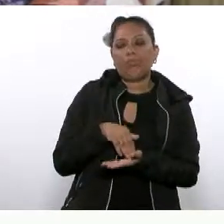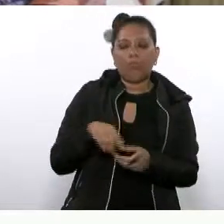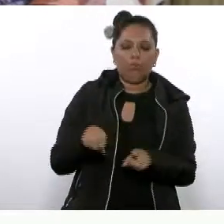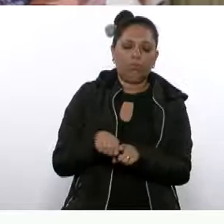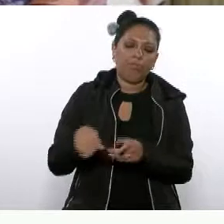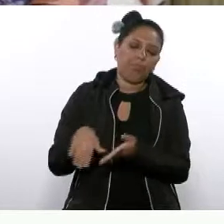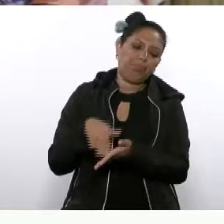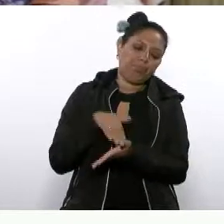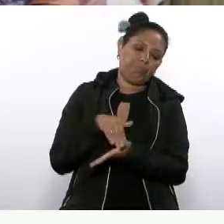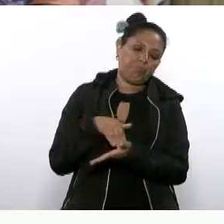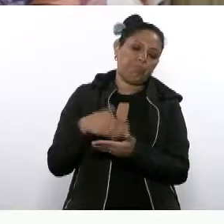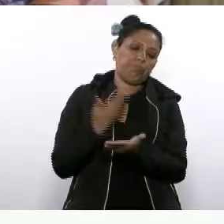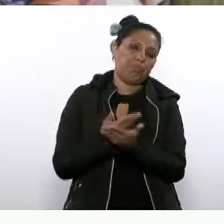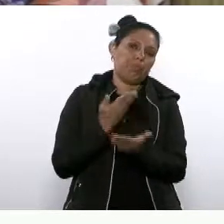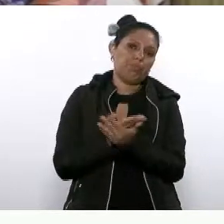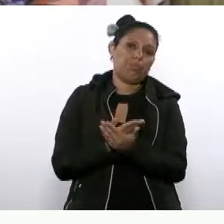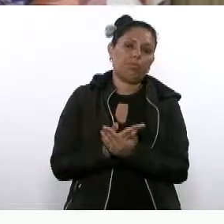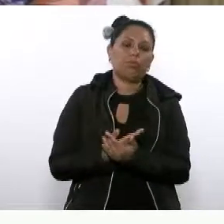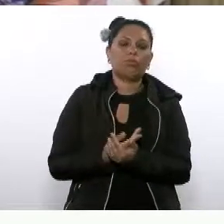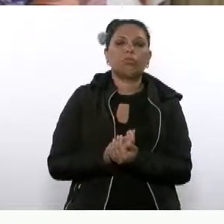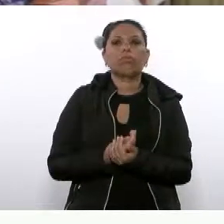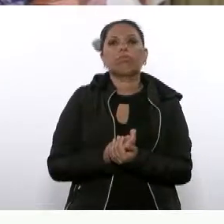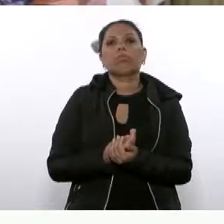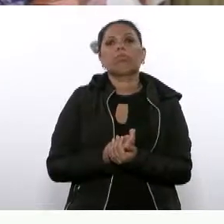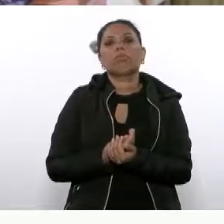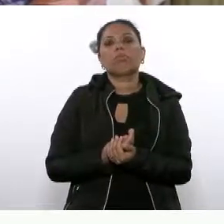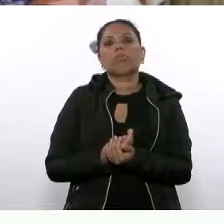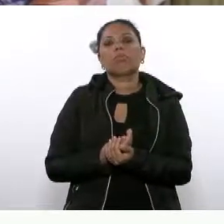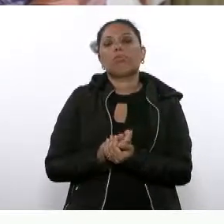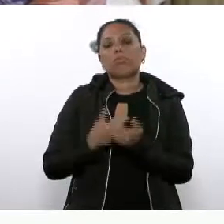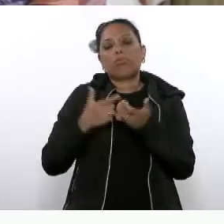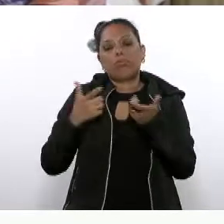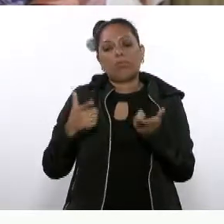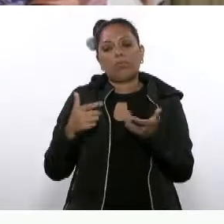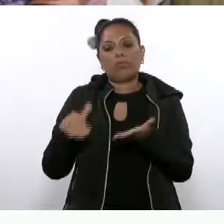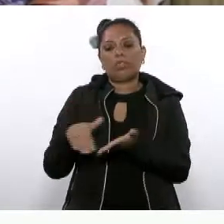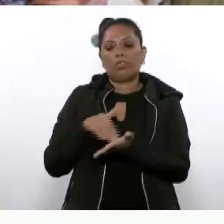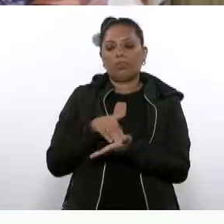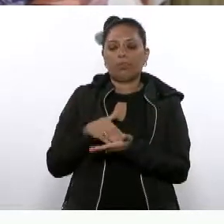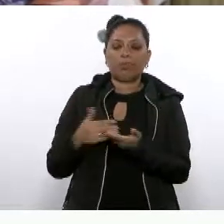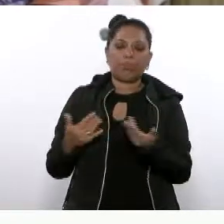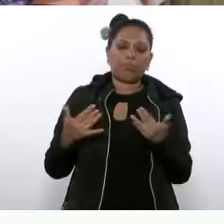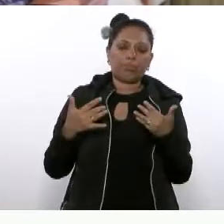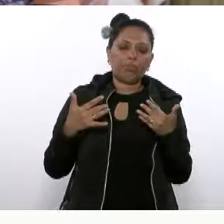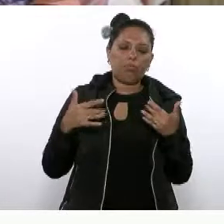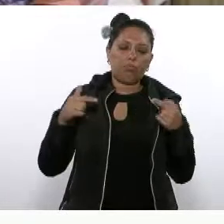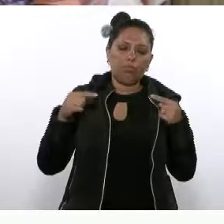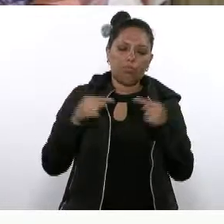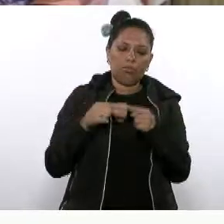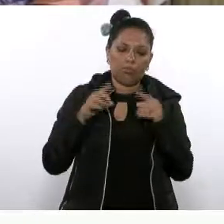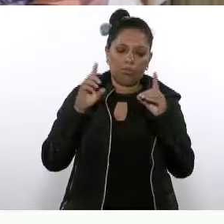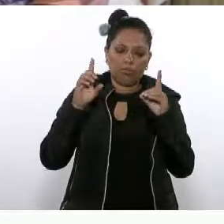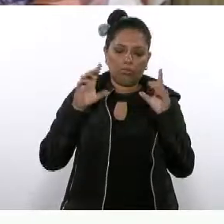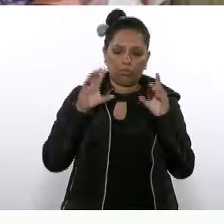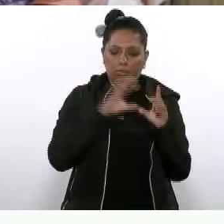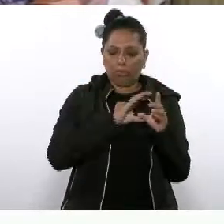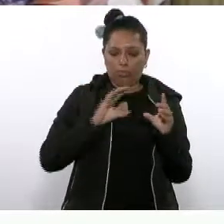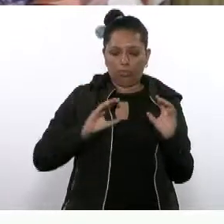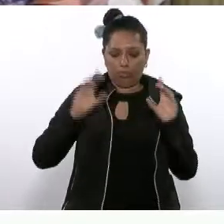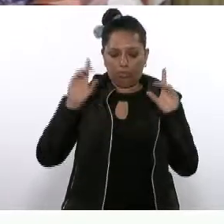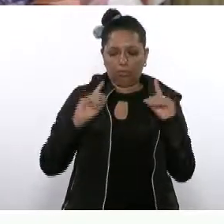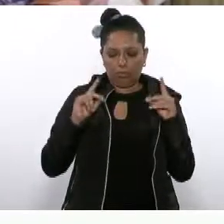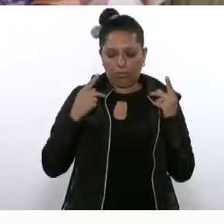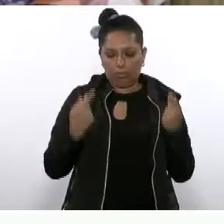Secretaria de Educação, onde que a Subsecretaria estiver incluída. Comissão de Direitos das Mulheres,